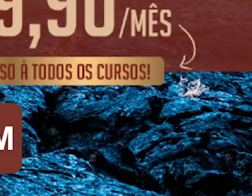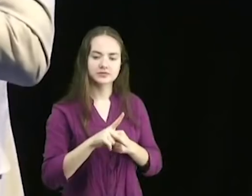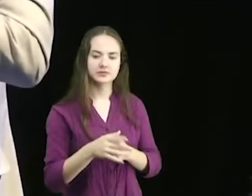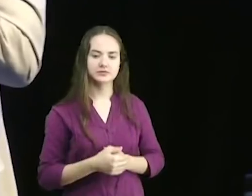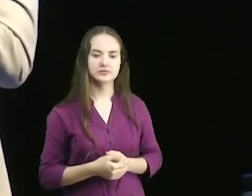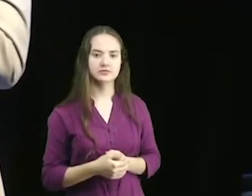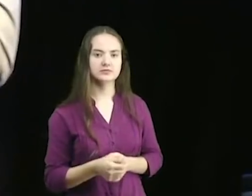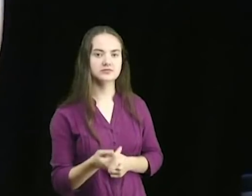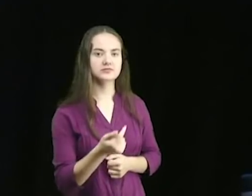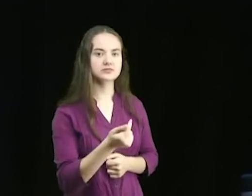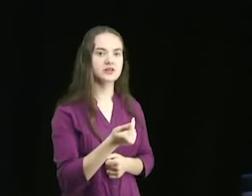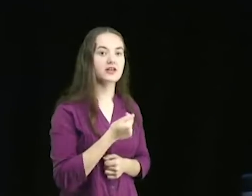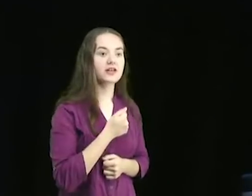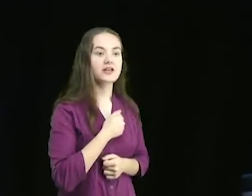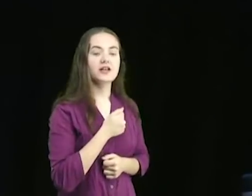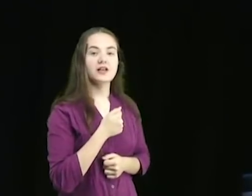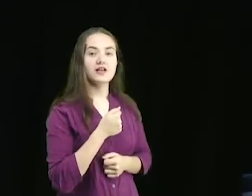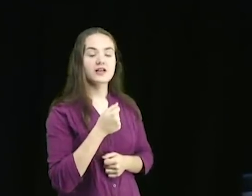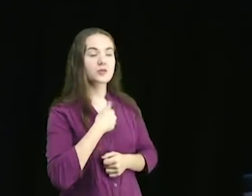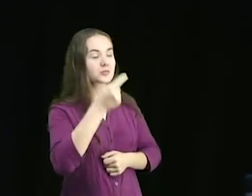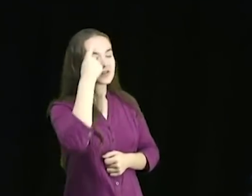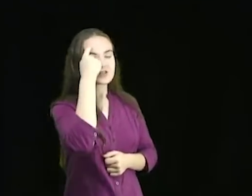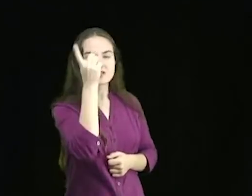uma baleia cheia, com a boca cheia de moeda.